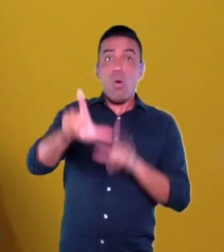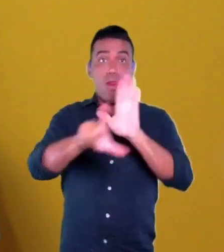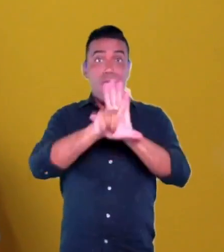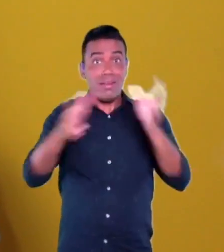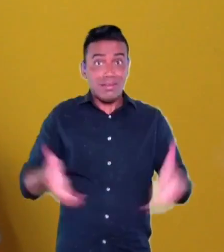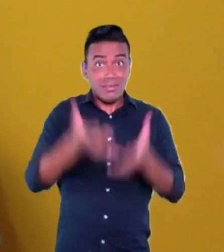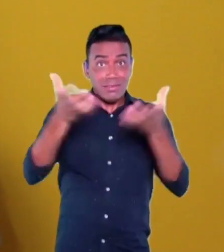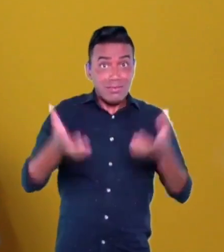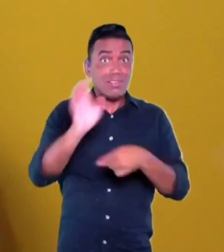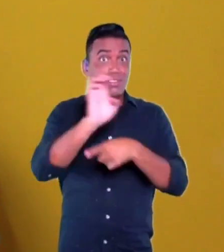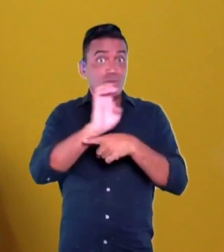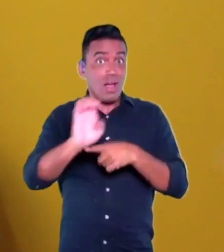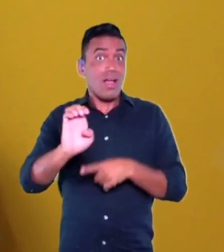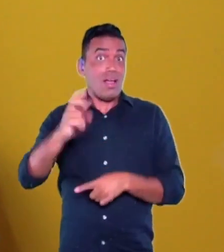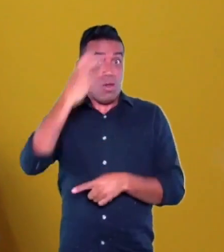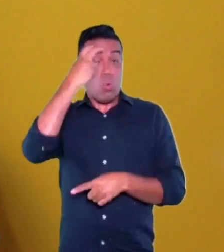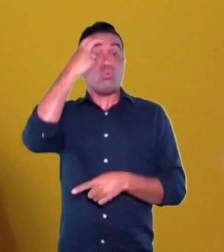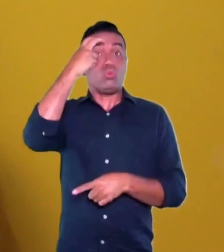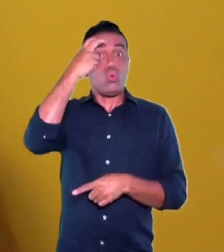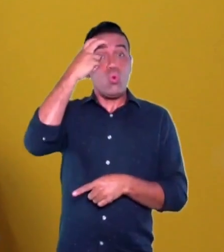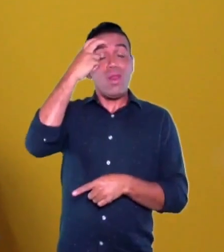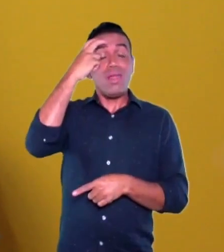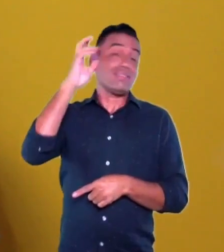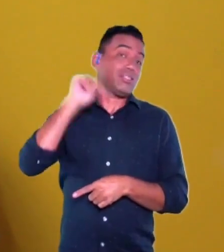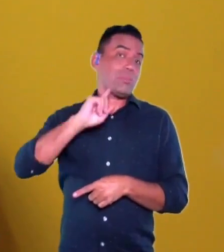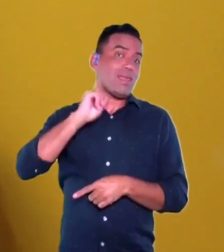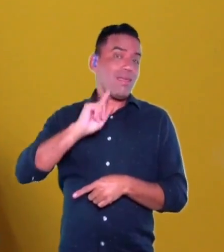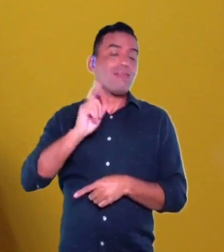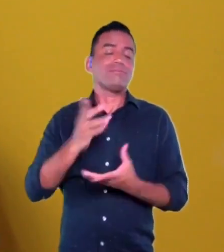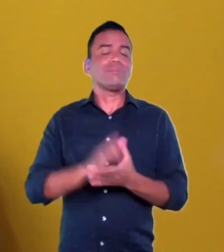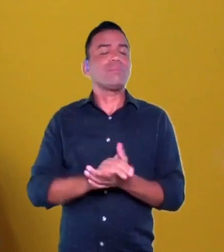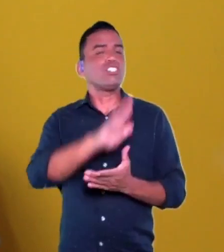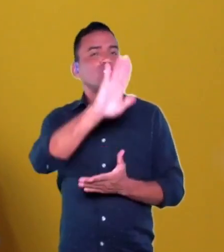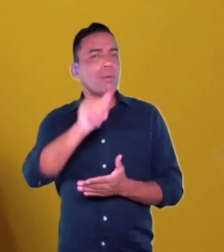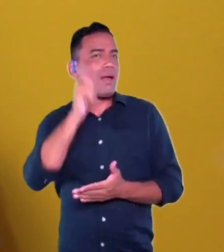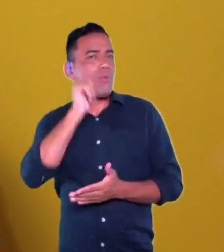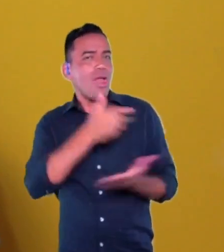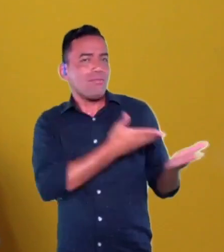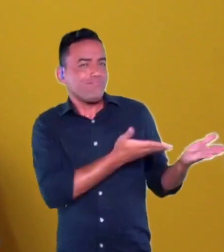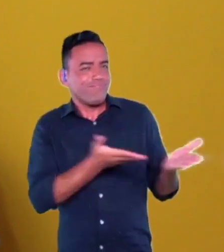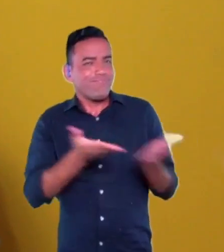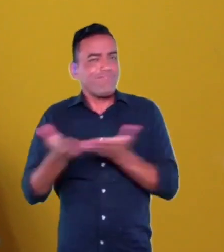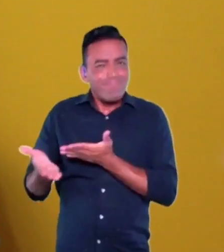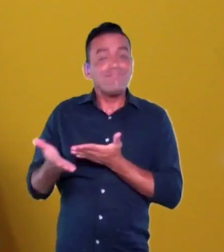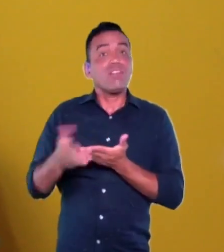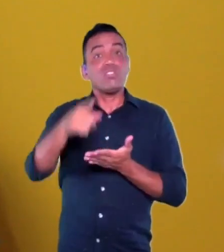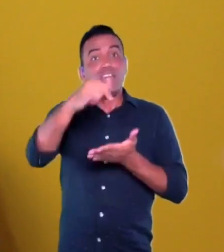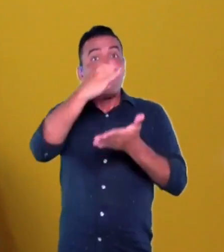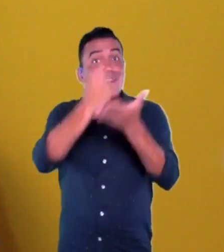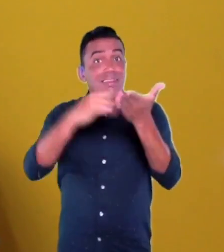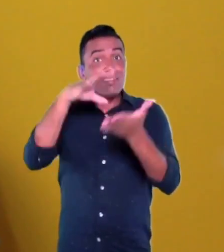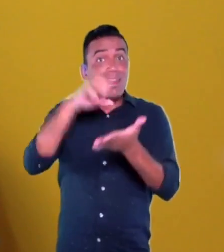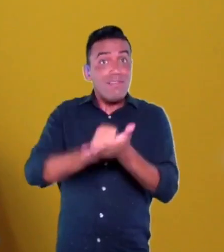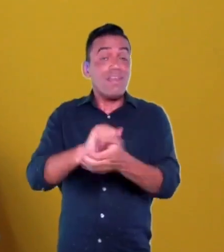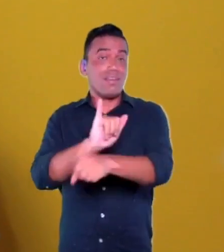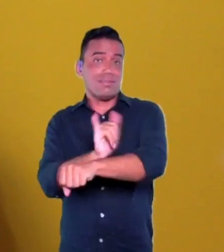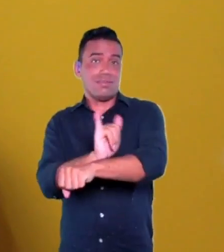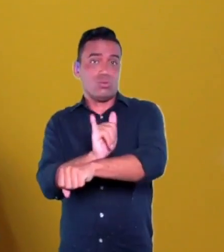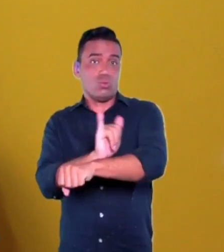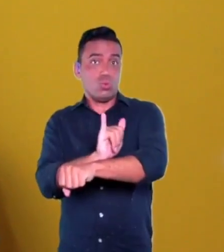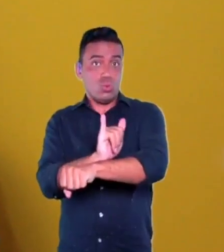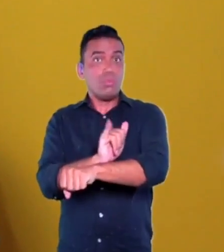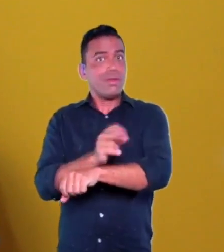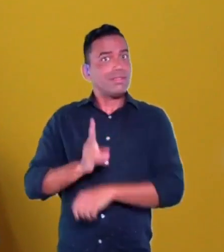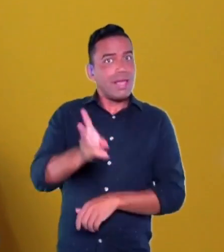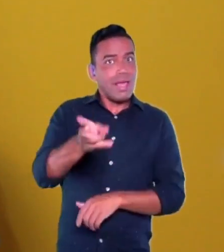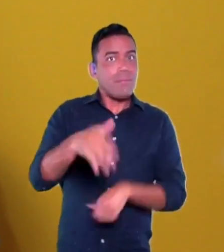Cultura. Antes de chamar a nossa convidada, eu quero te pedir para se inscrever aqui no canal do YouTube do Sempre um Papo,